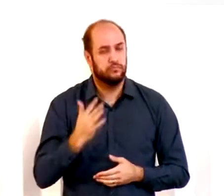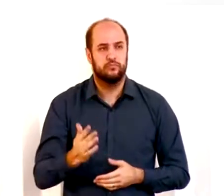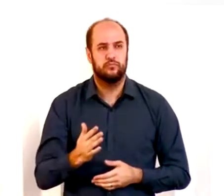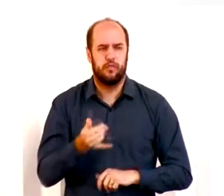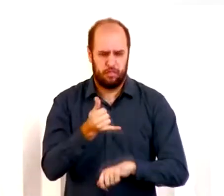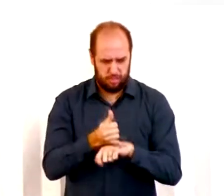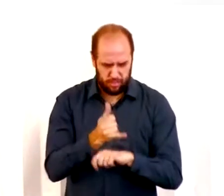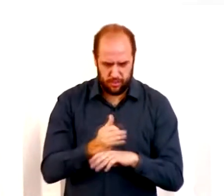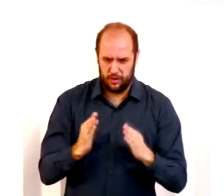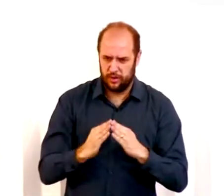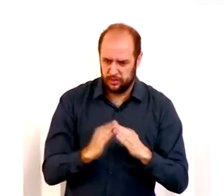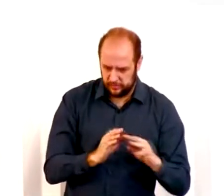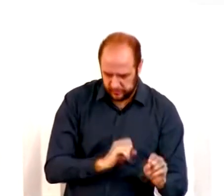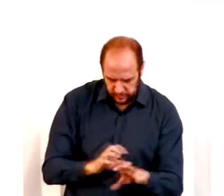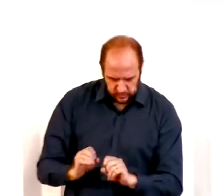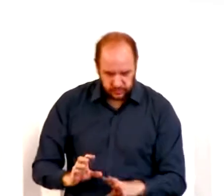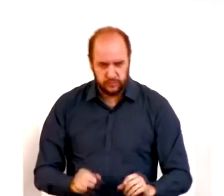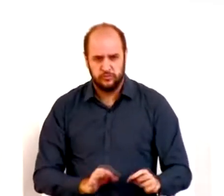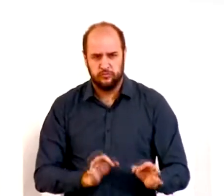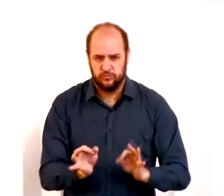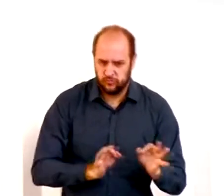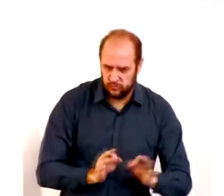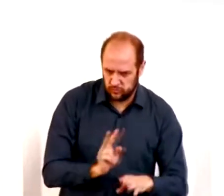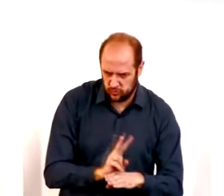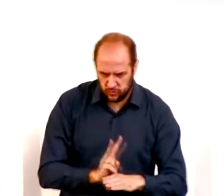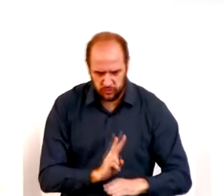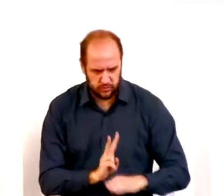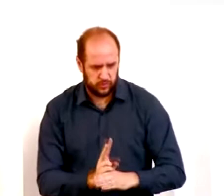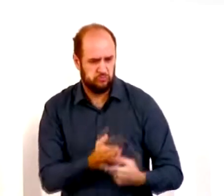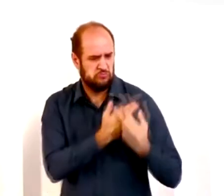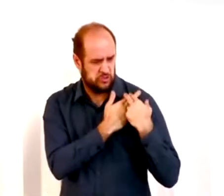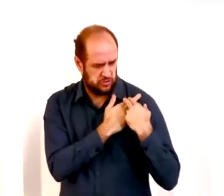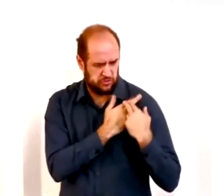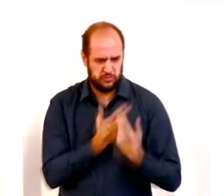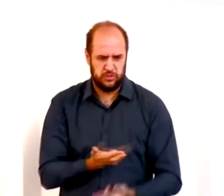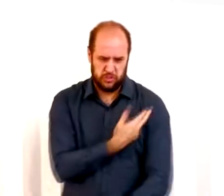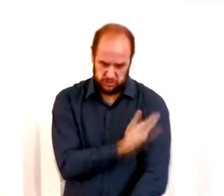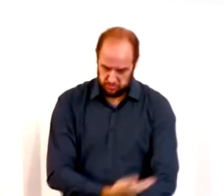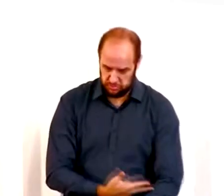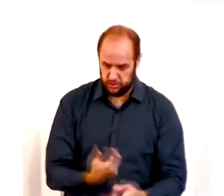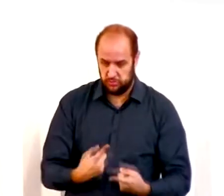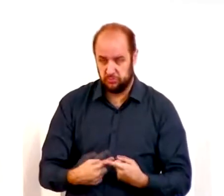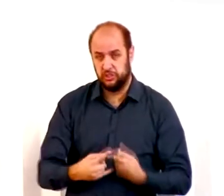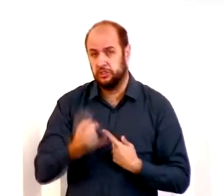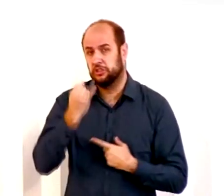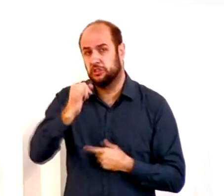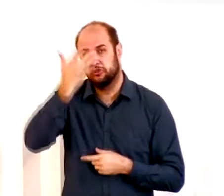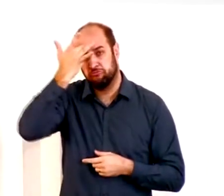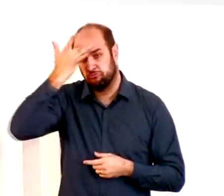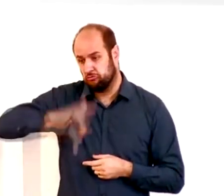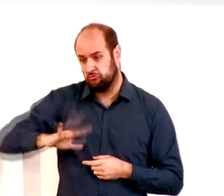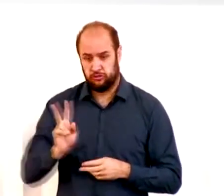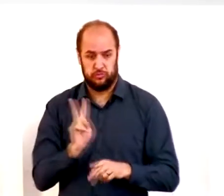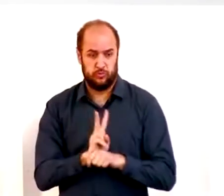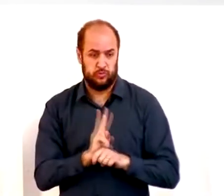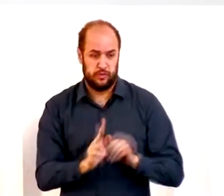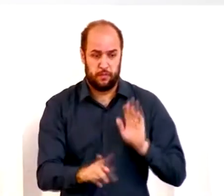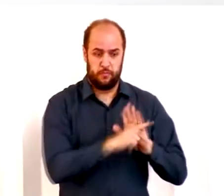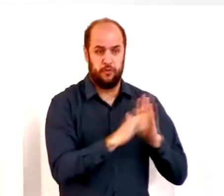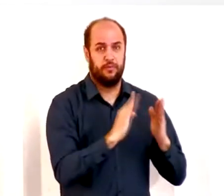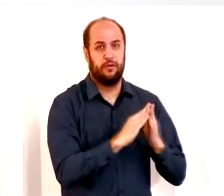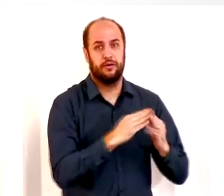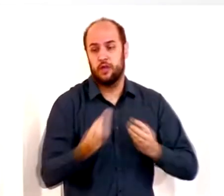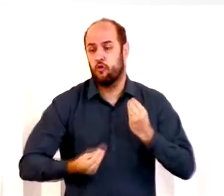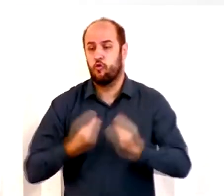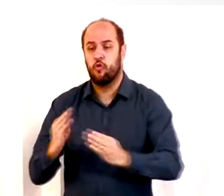casa, criando os filhos sob disciplina com todo o respeito, pois se alguém não sabe governar a própria casa, como cuidará da igreja de Deus?